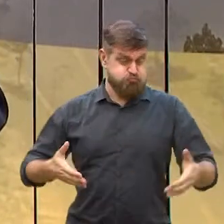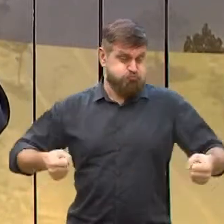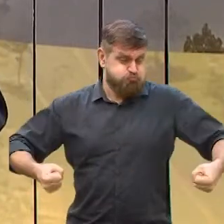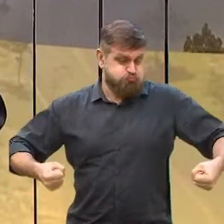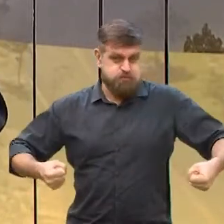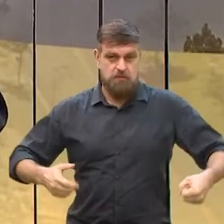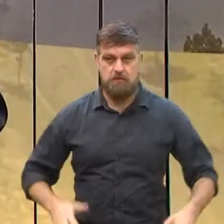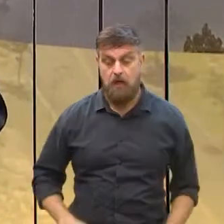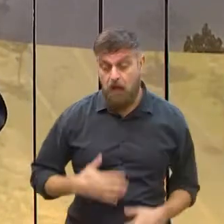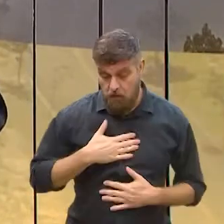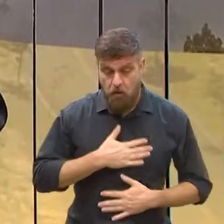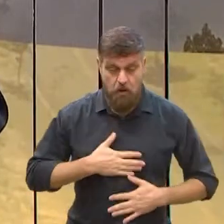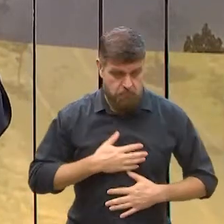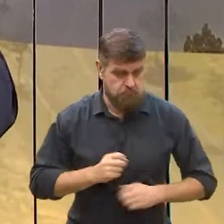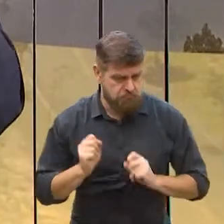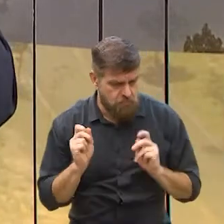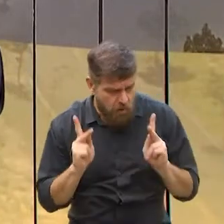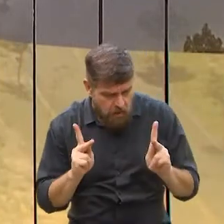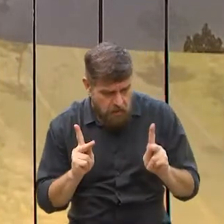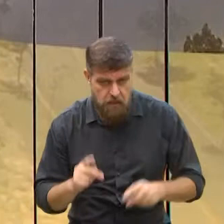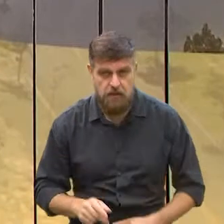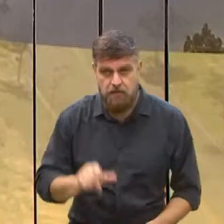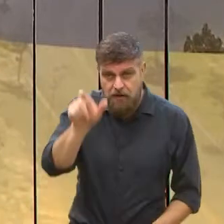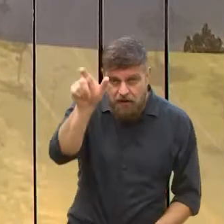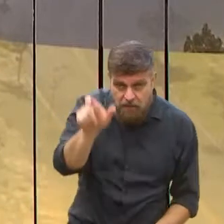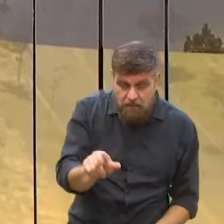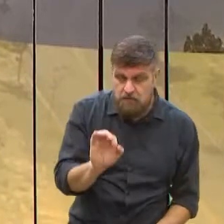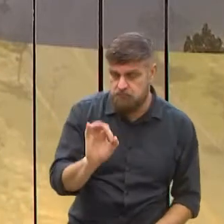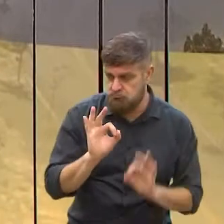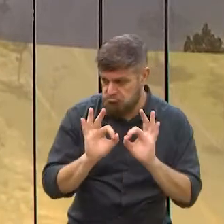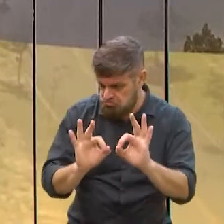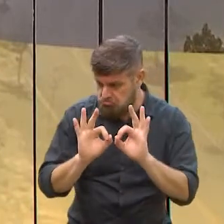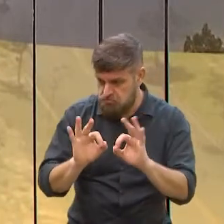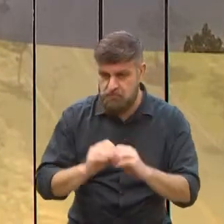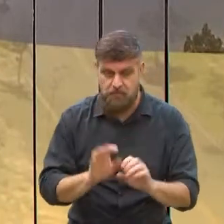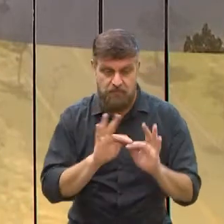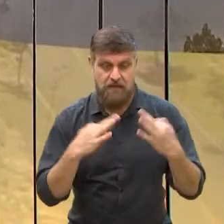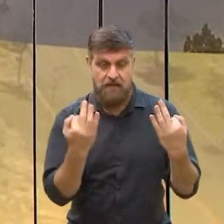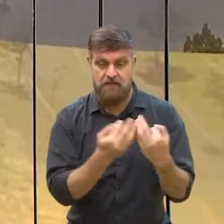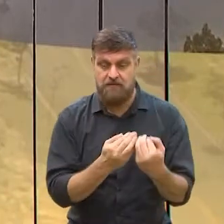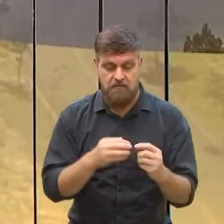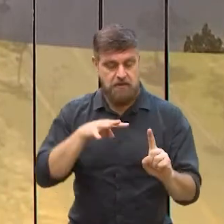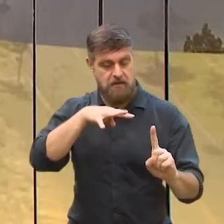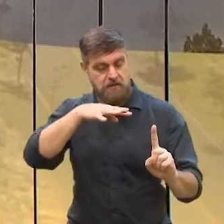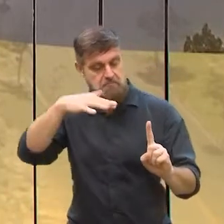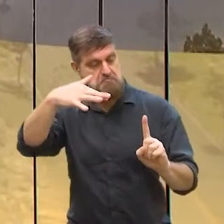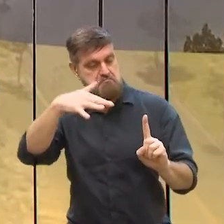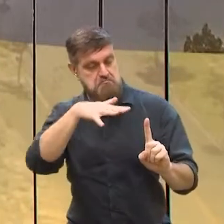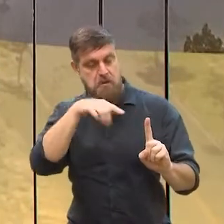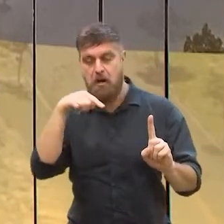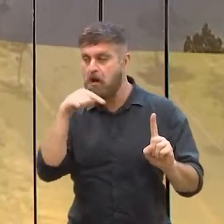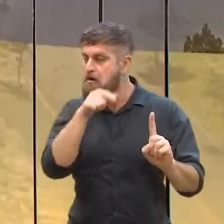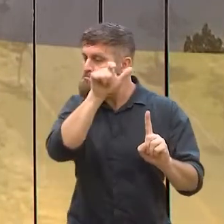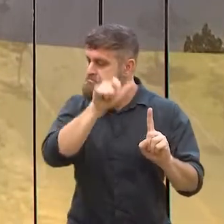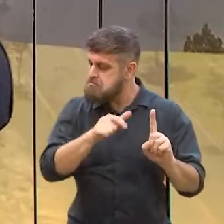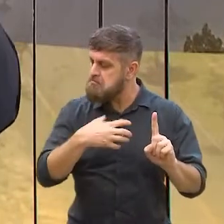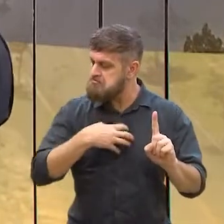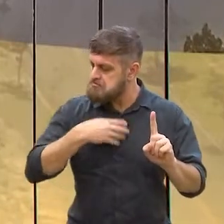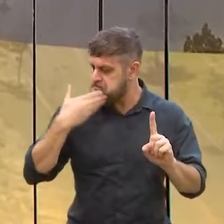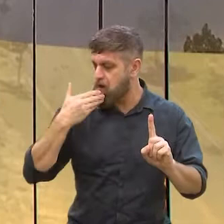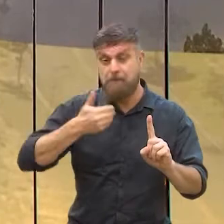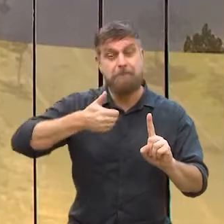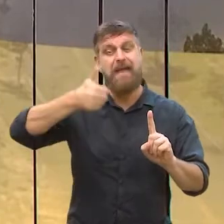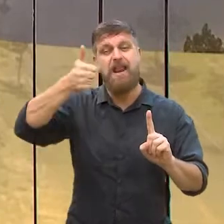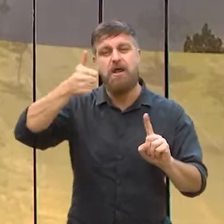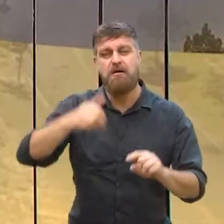isso é agradável. Para o paciente, isso é bastante agradável. Para a família, é agradável porque vê o paciente melhor,